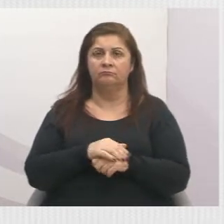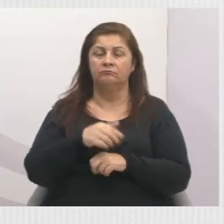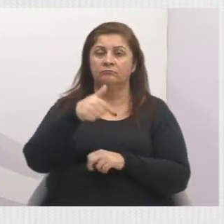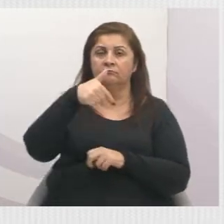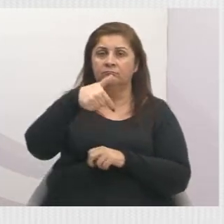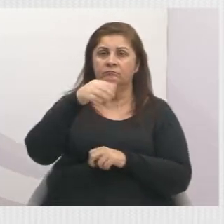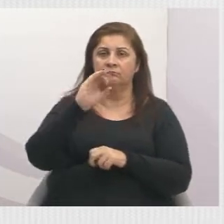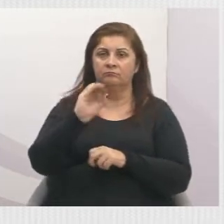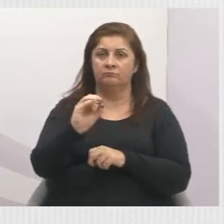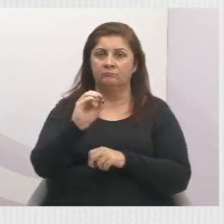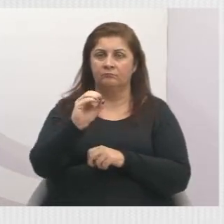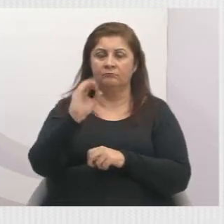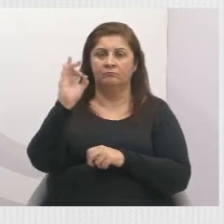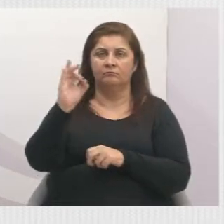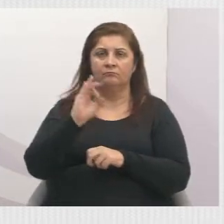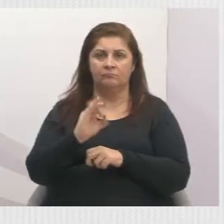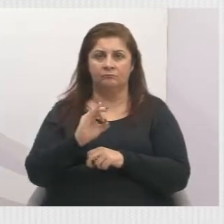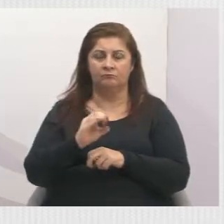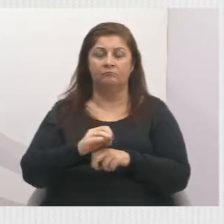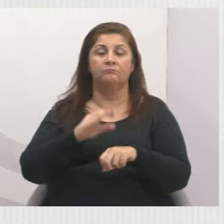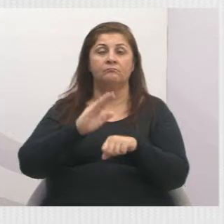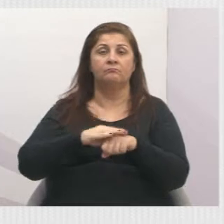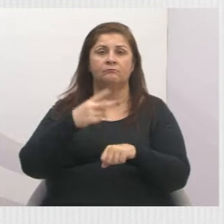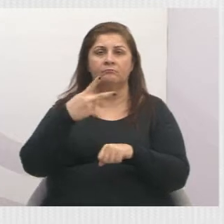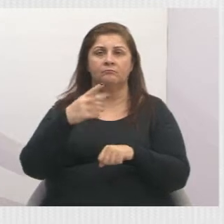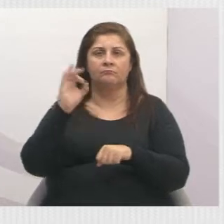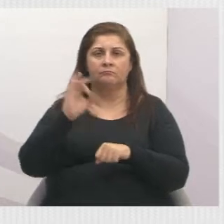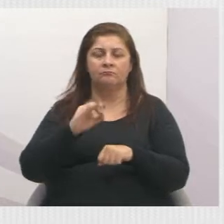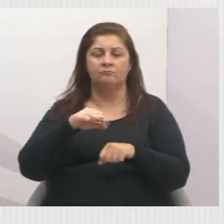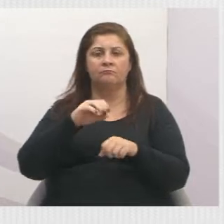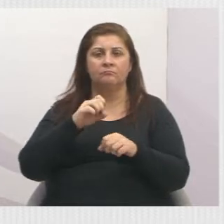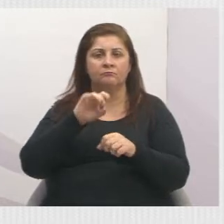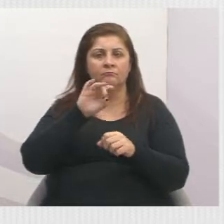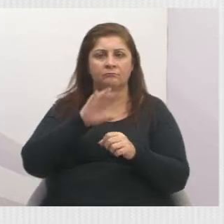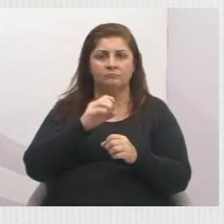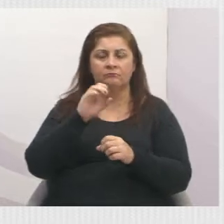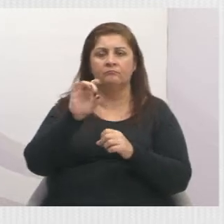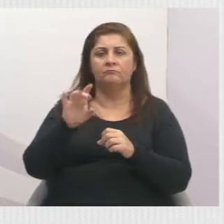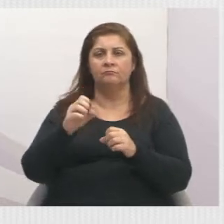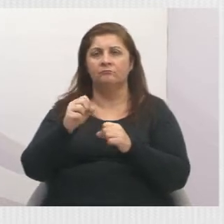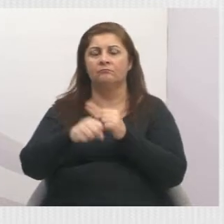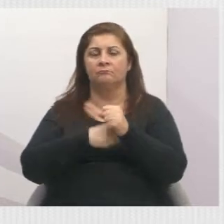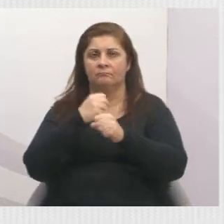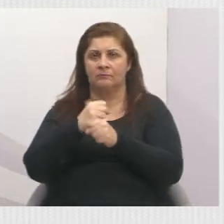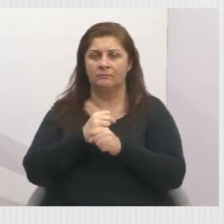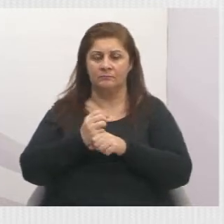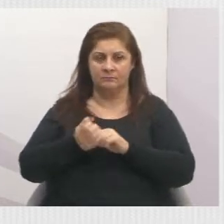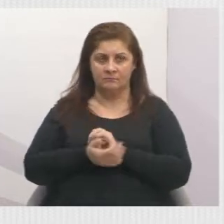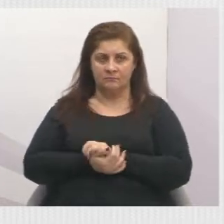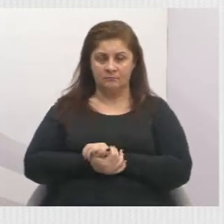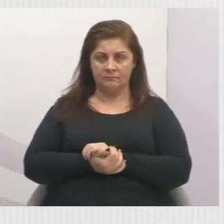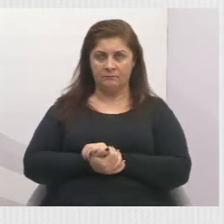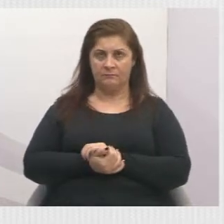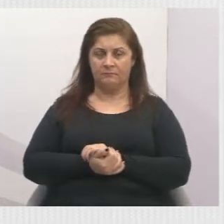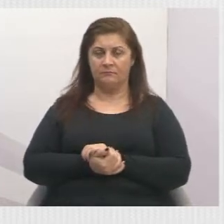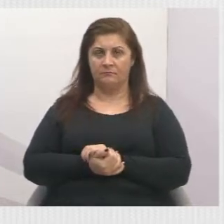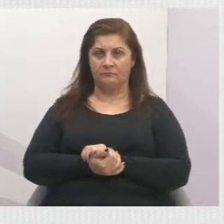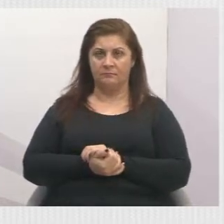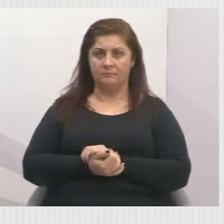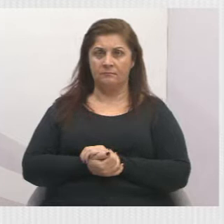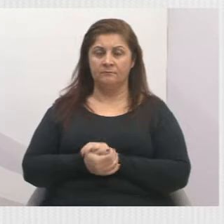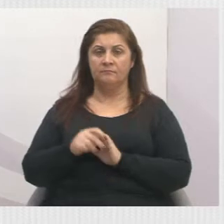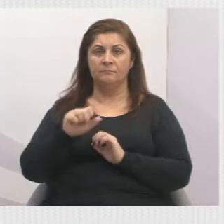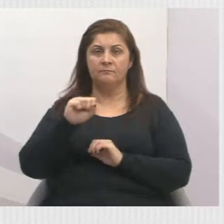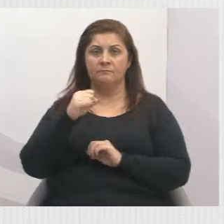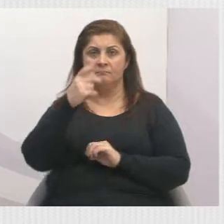para 70% da média, mais 2% por ano que exceder aos 20 anos de contribuição. Quer dizer, o trabalhador